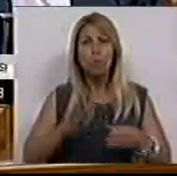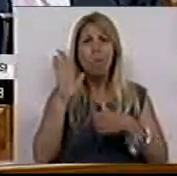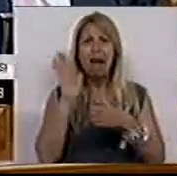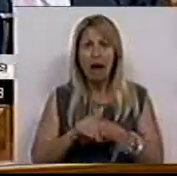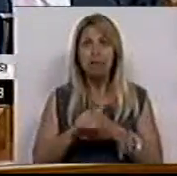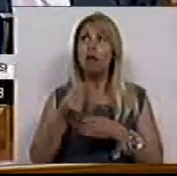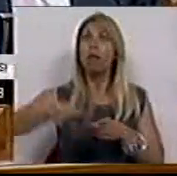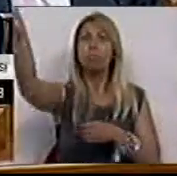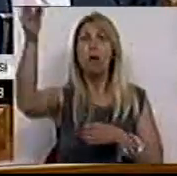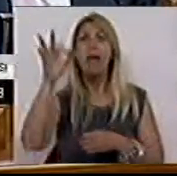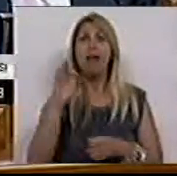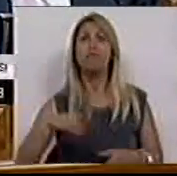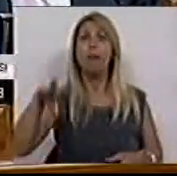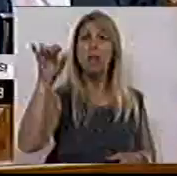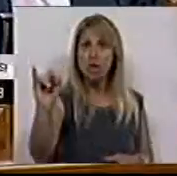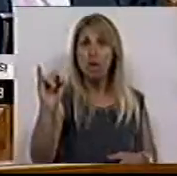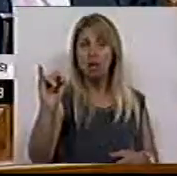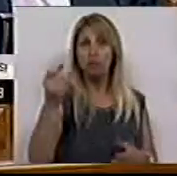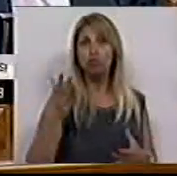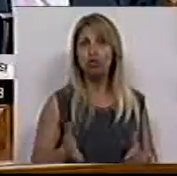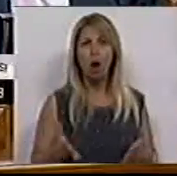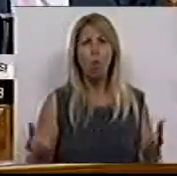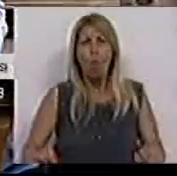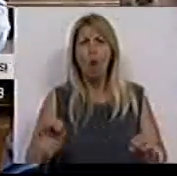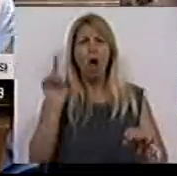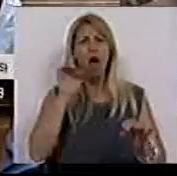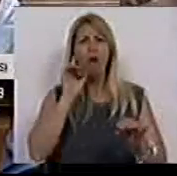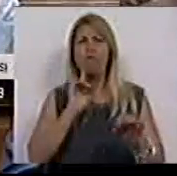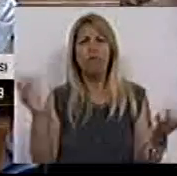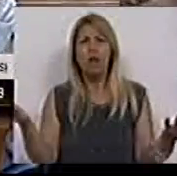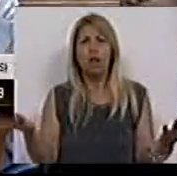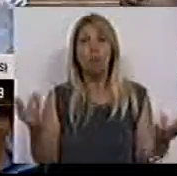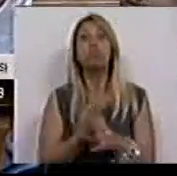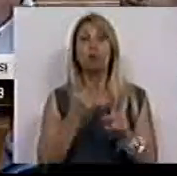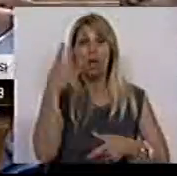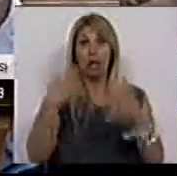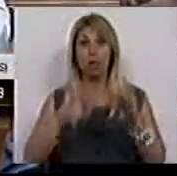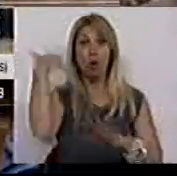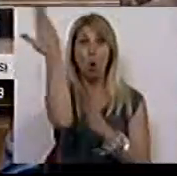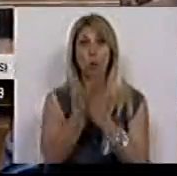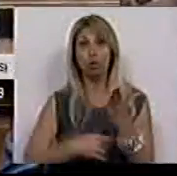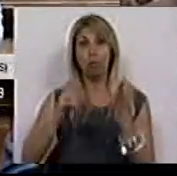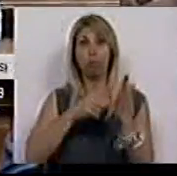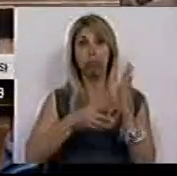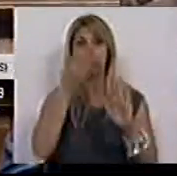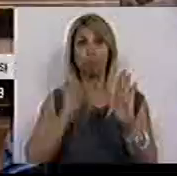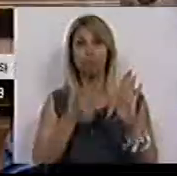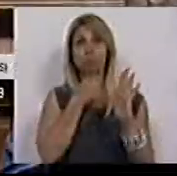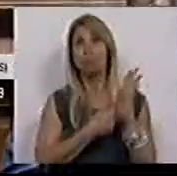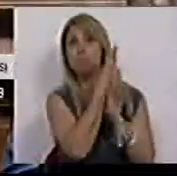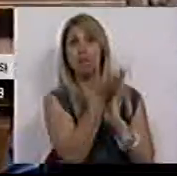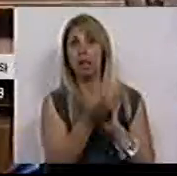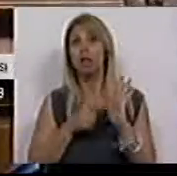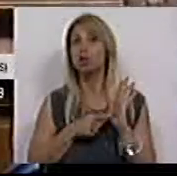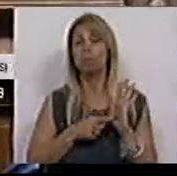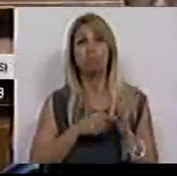apresentada ao FMI, que não tem qualquer validade, porque o Tribunal Constitucional chumbou as suas medidas, porque o Governo